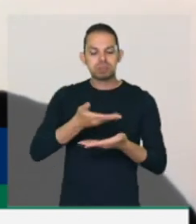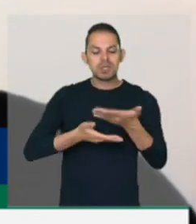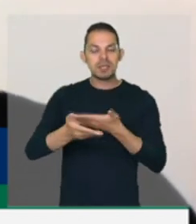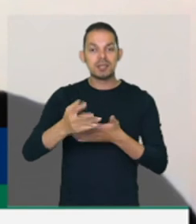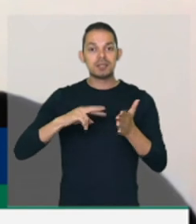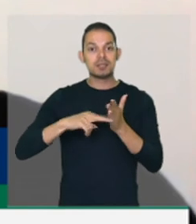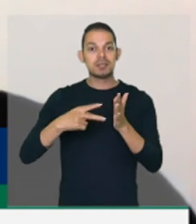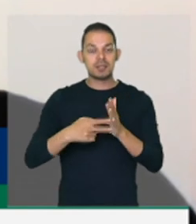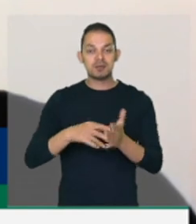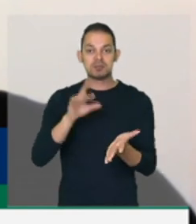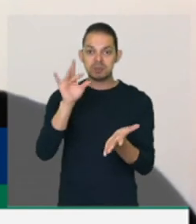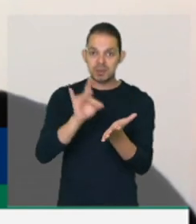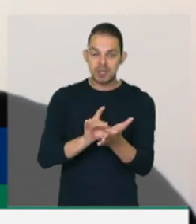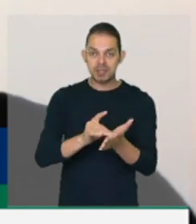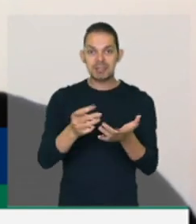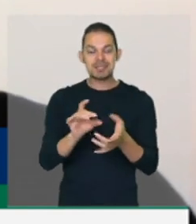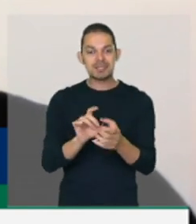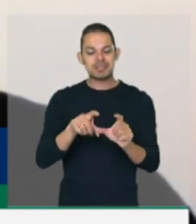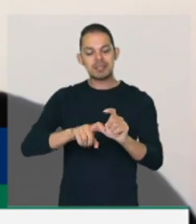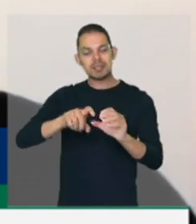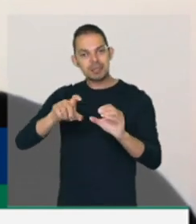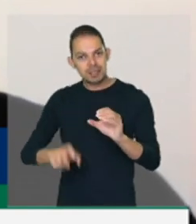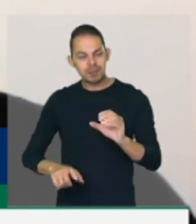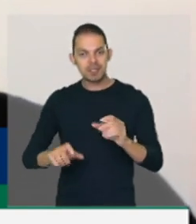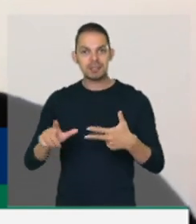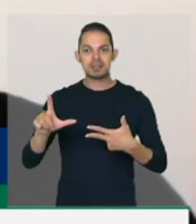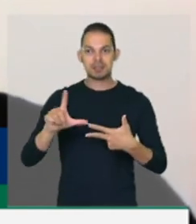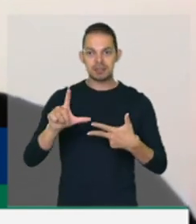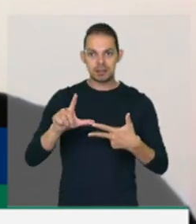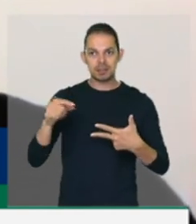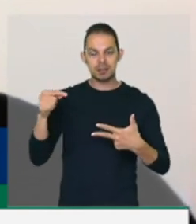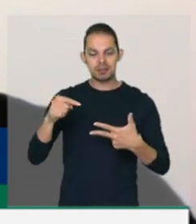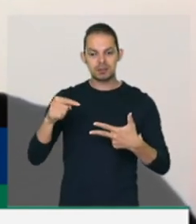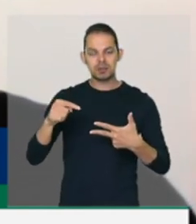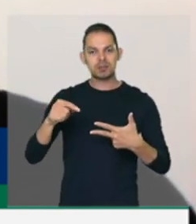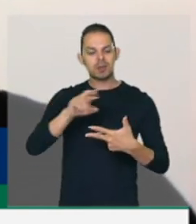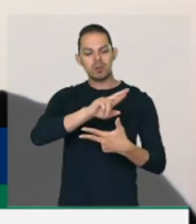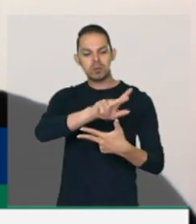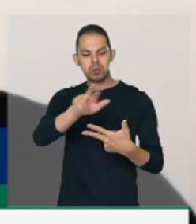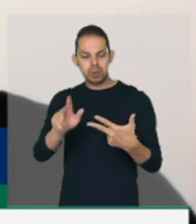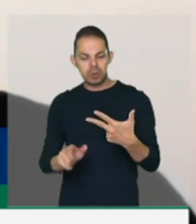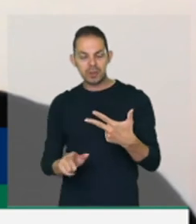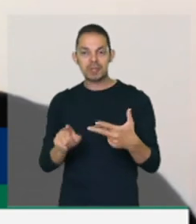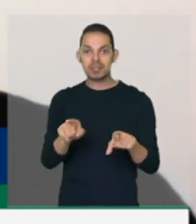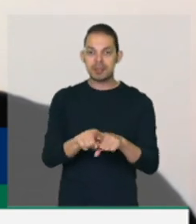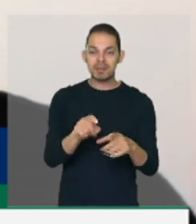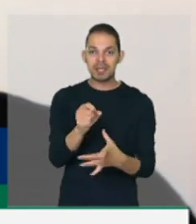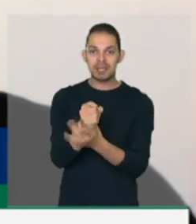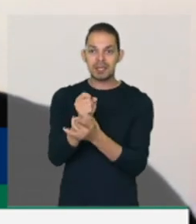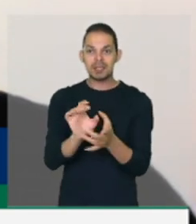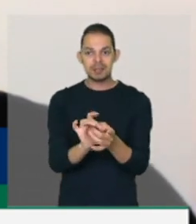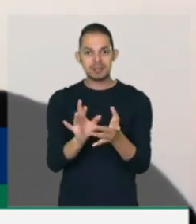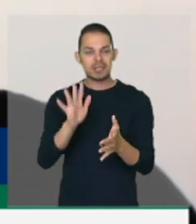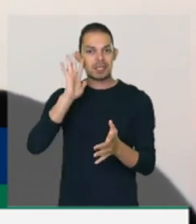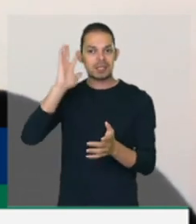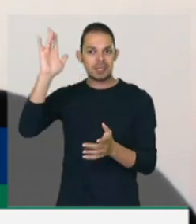significando verdadeira condição de independência do poder legislativo em face dos demais poderes e garantia da liberdade do